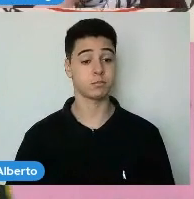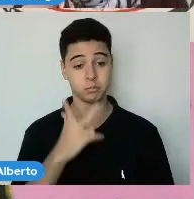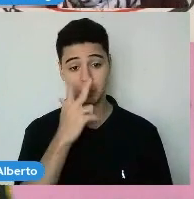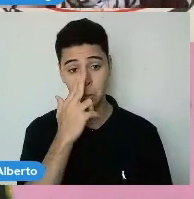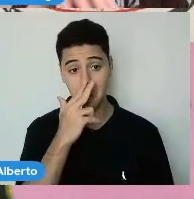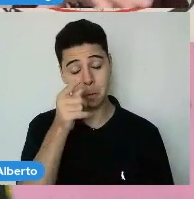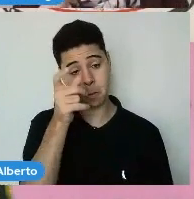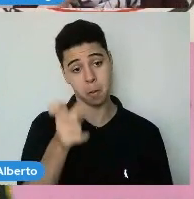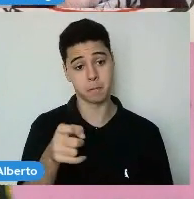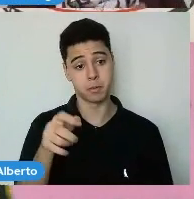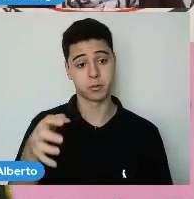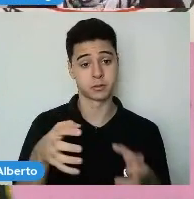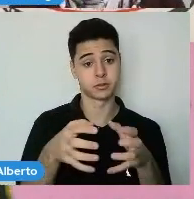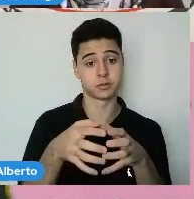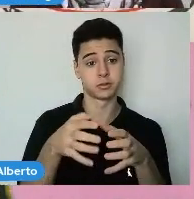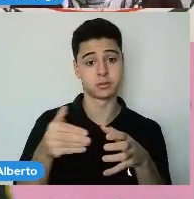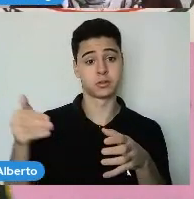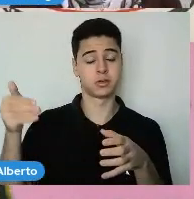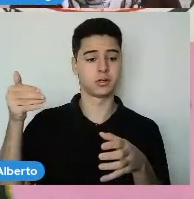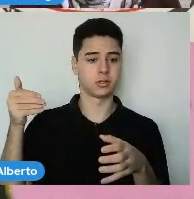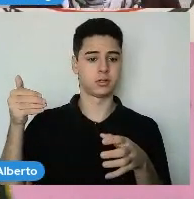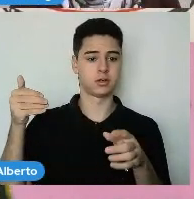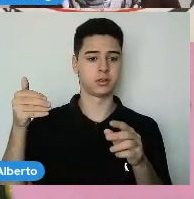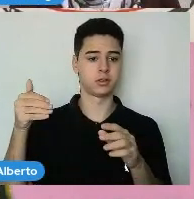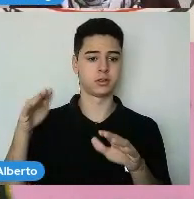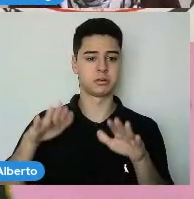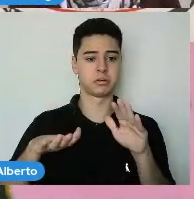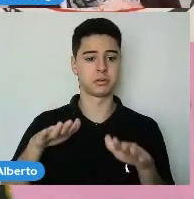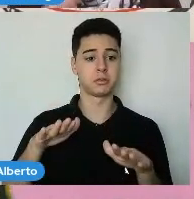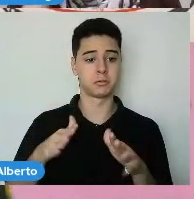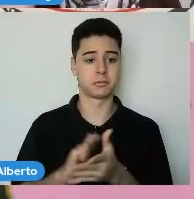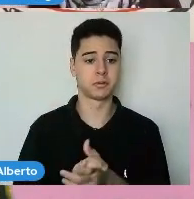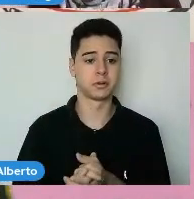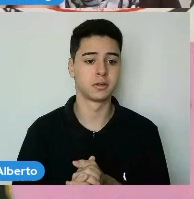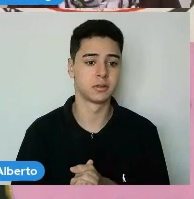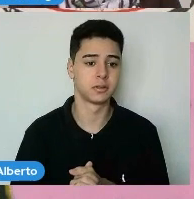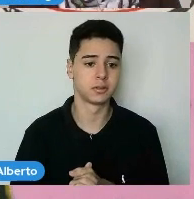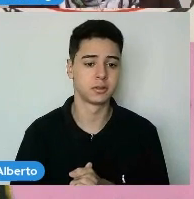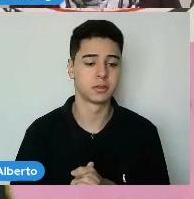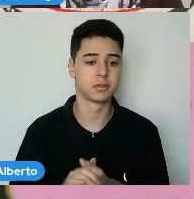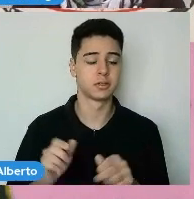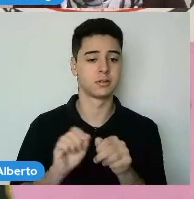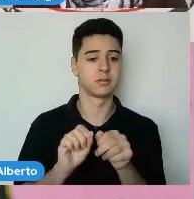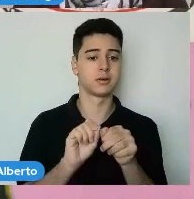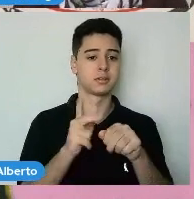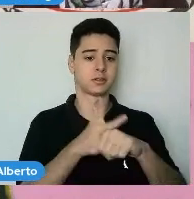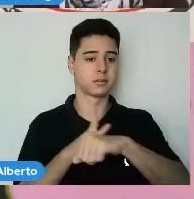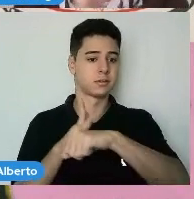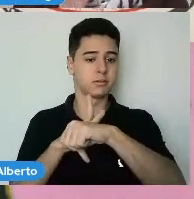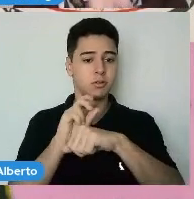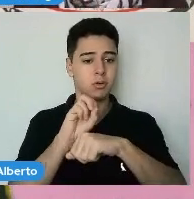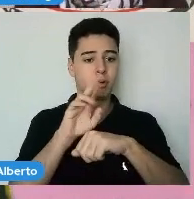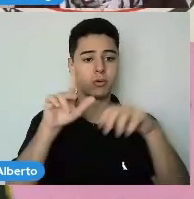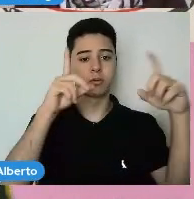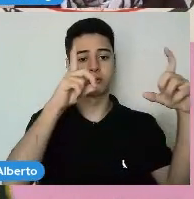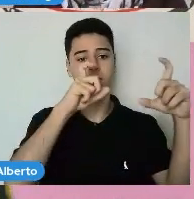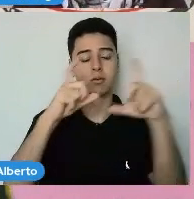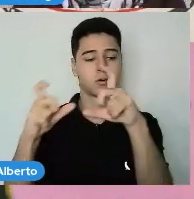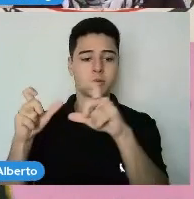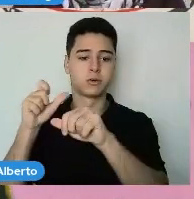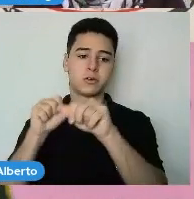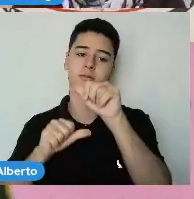aí nesse grupo ali atrás que talvez esteja filmando ou fotografando ao